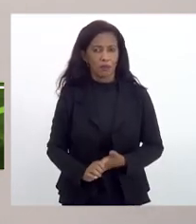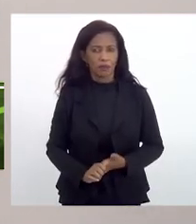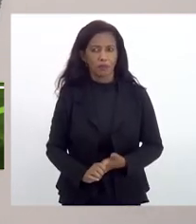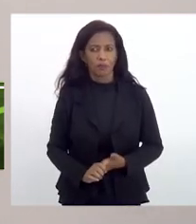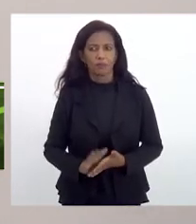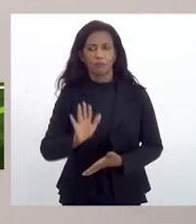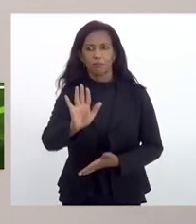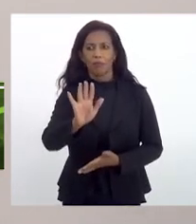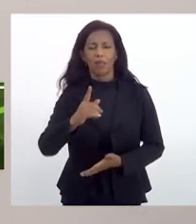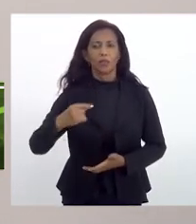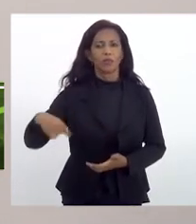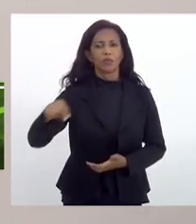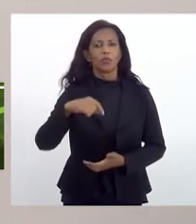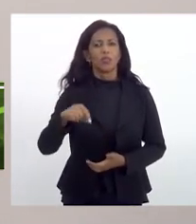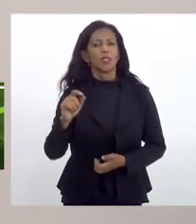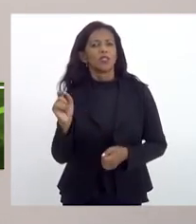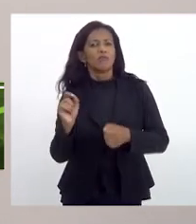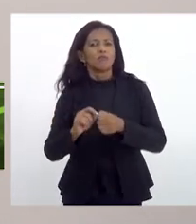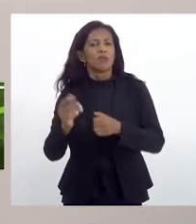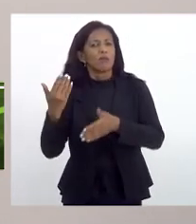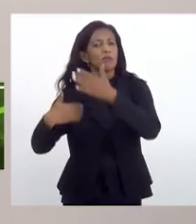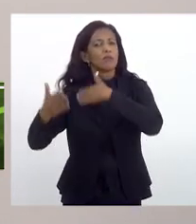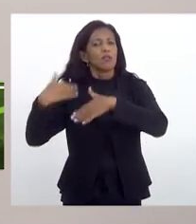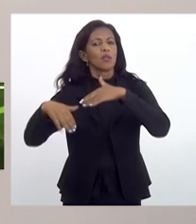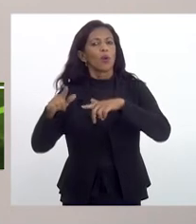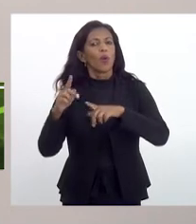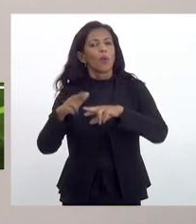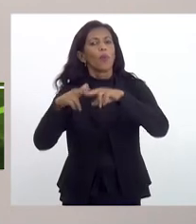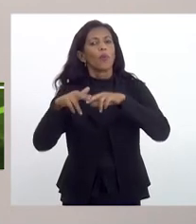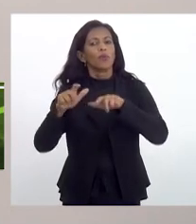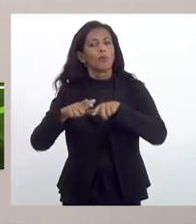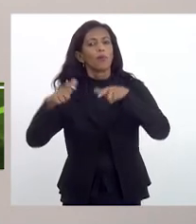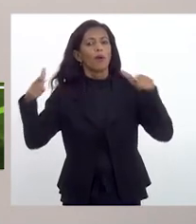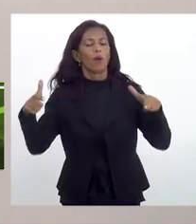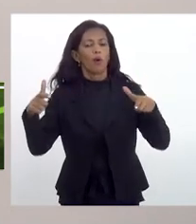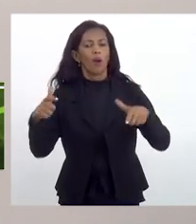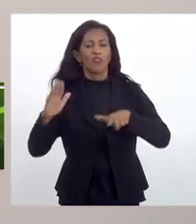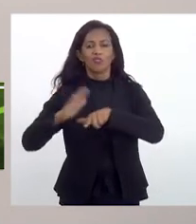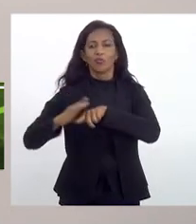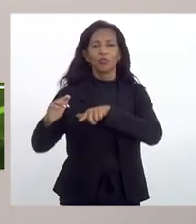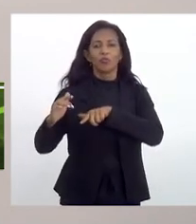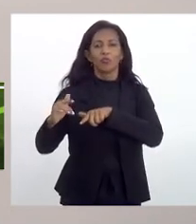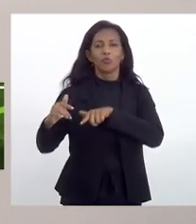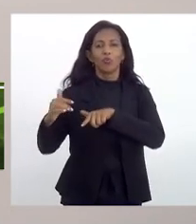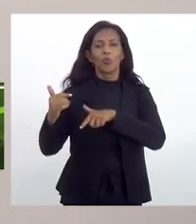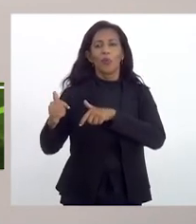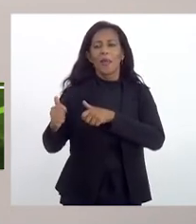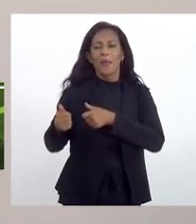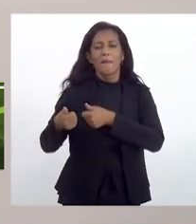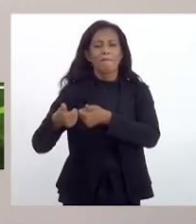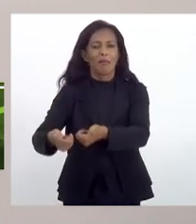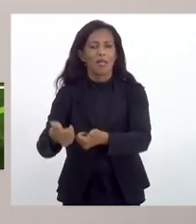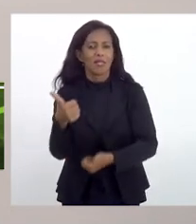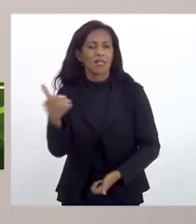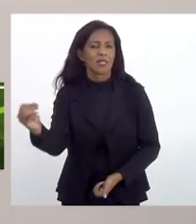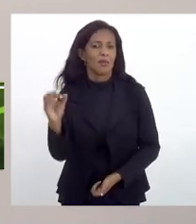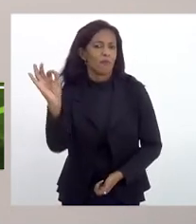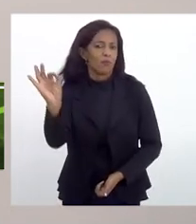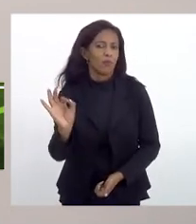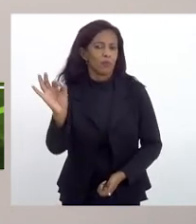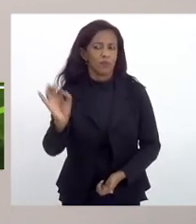baseada nos anos anteriores, por isso que deu maior. A gente não executa, ou melhor, a gente não empenha 100%, viu, presidente?